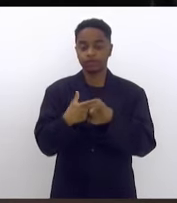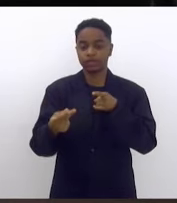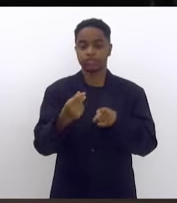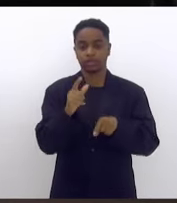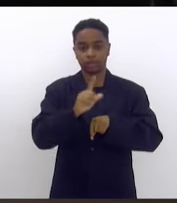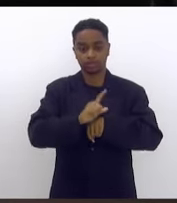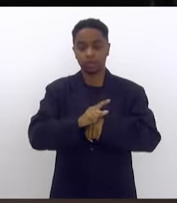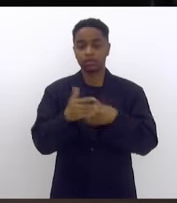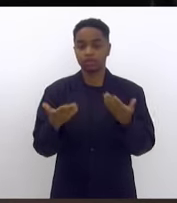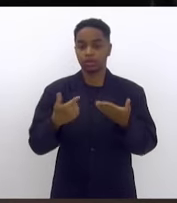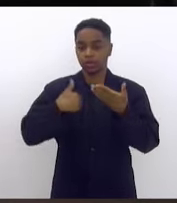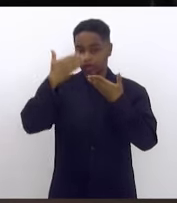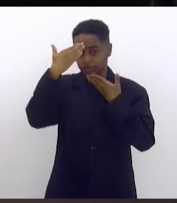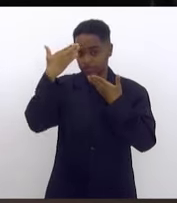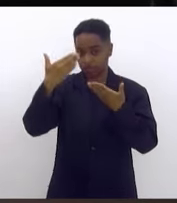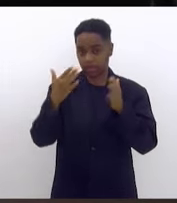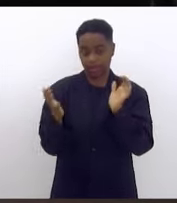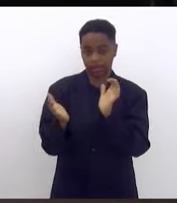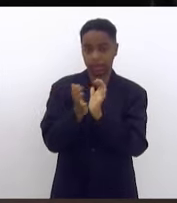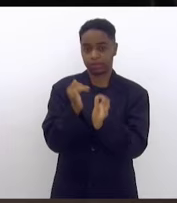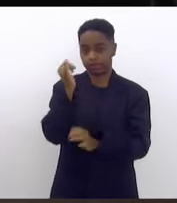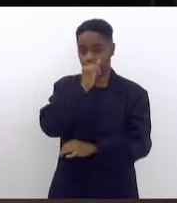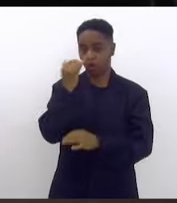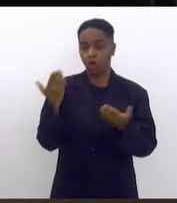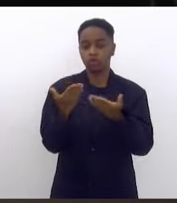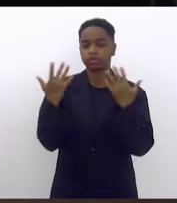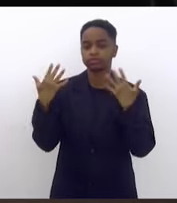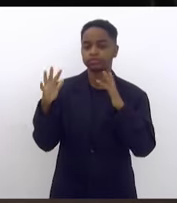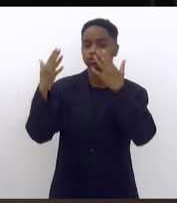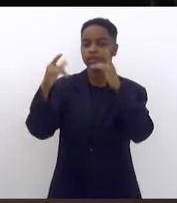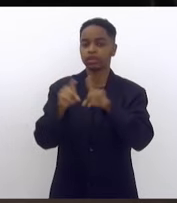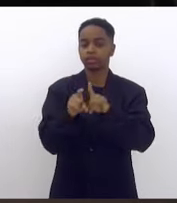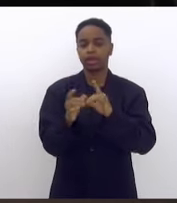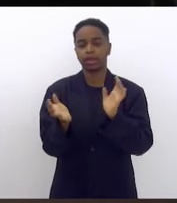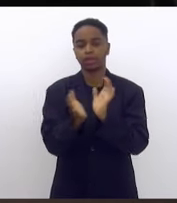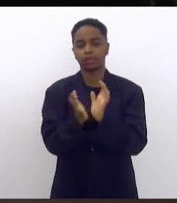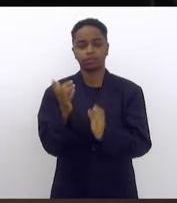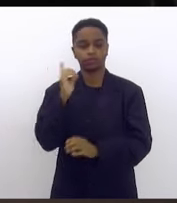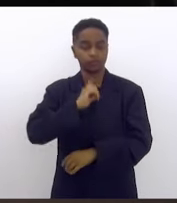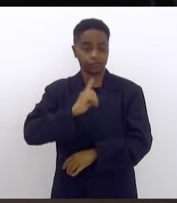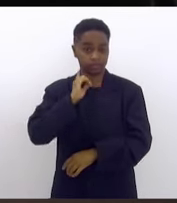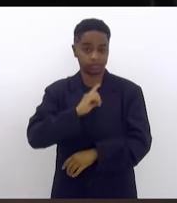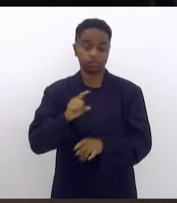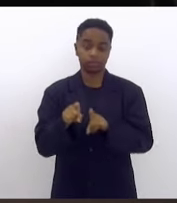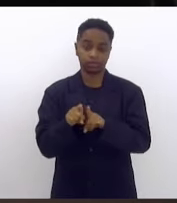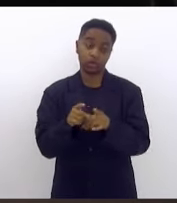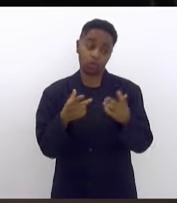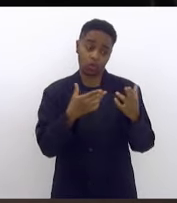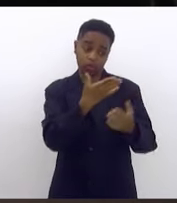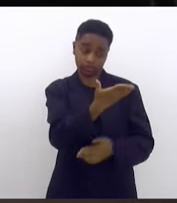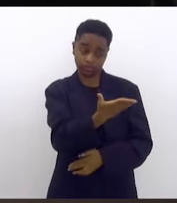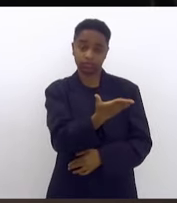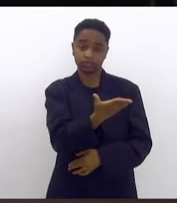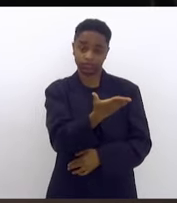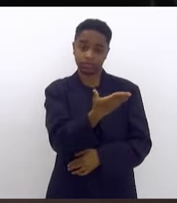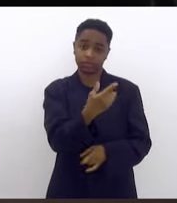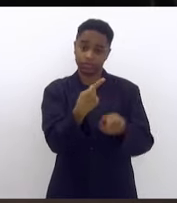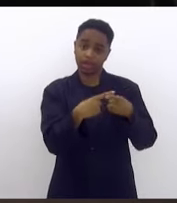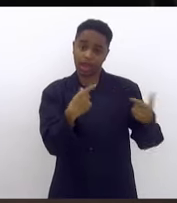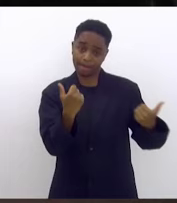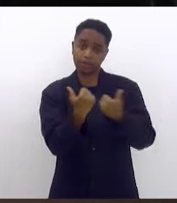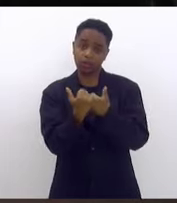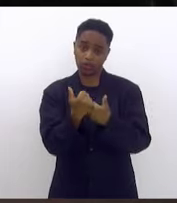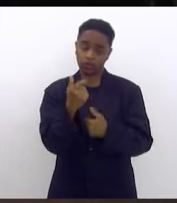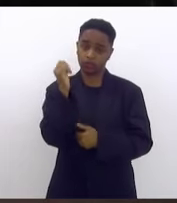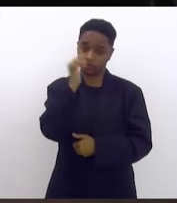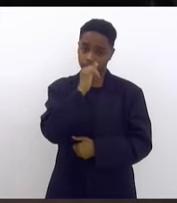os tricolores que hoje estão festejando e todos aqueles flamenguistas, né, Luiz Paulo? Como Vossa Excelência, que torceu pelo meu